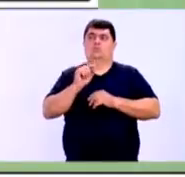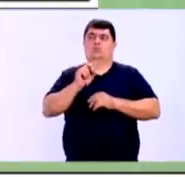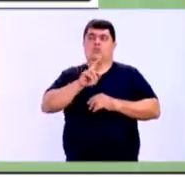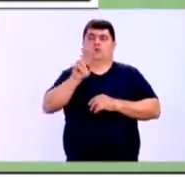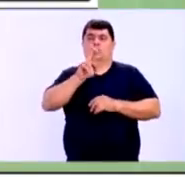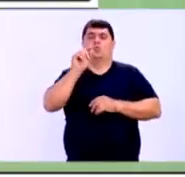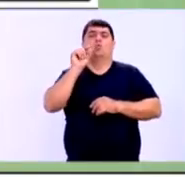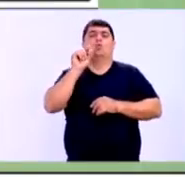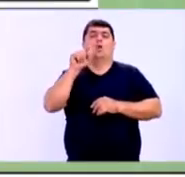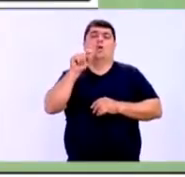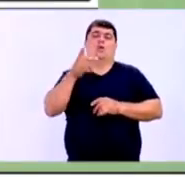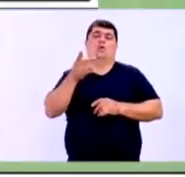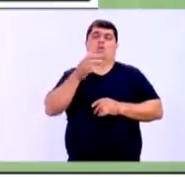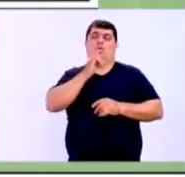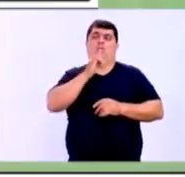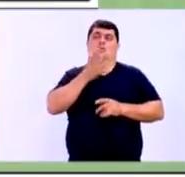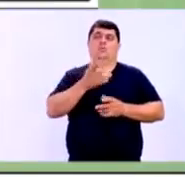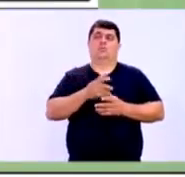da mercadoria.